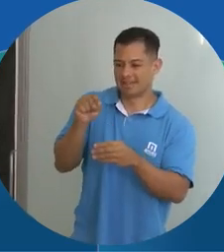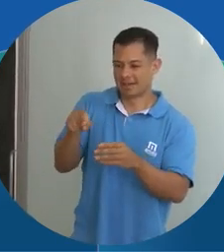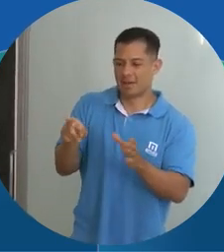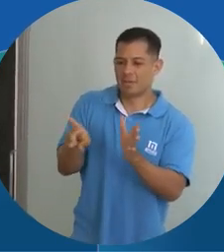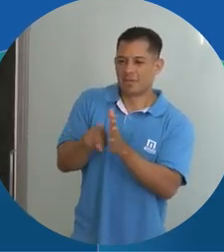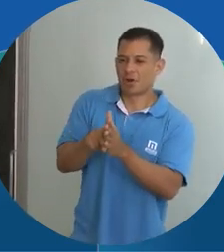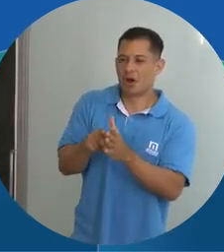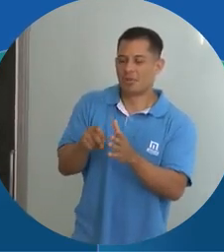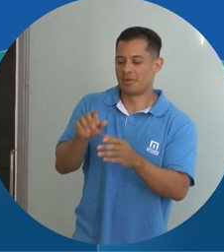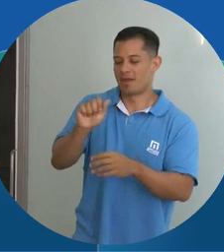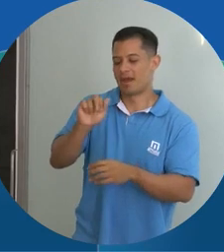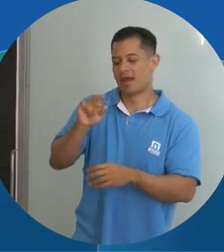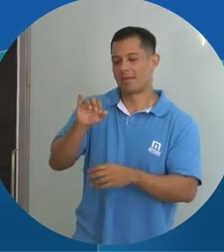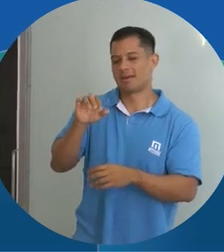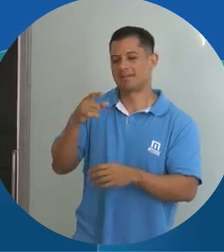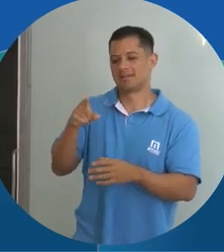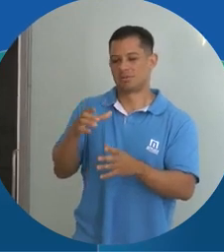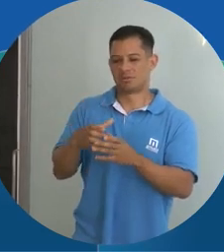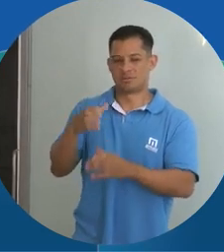aí.